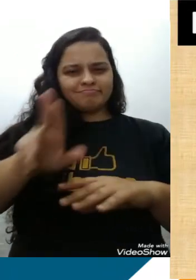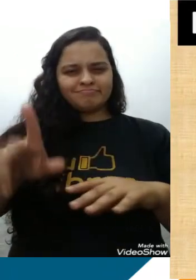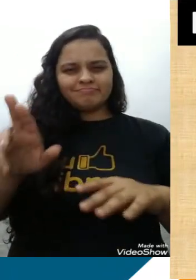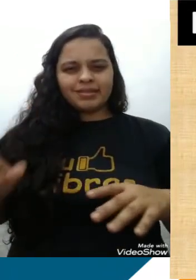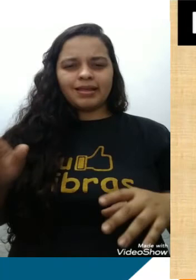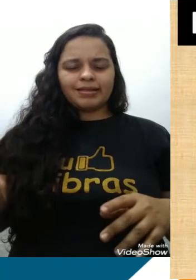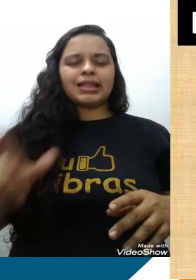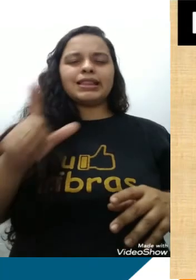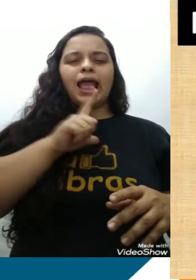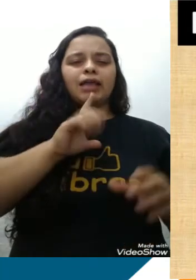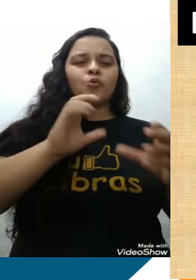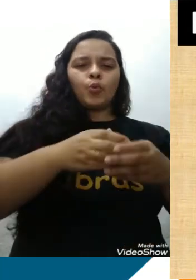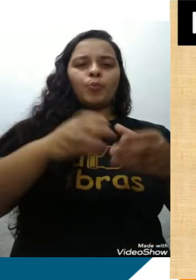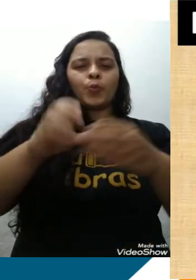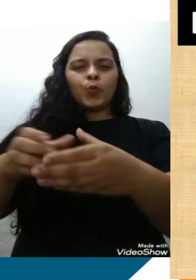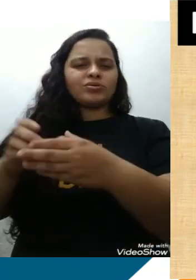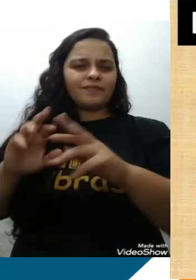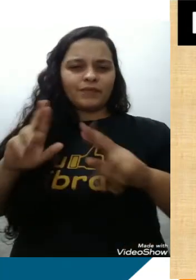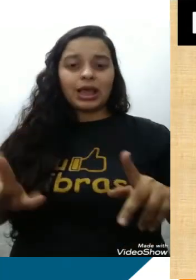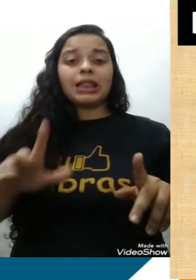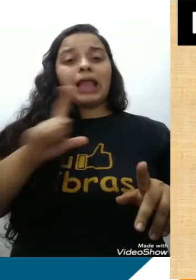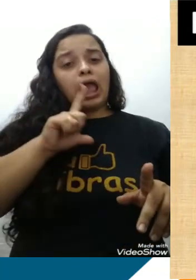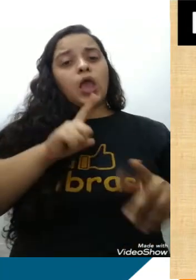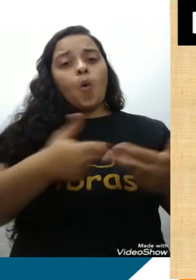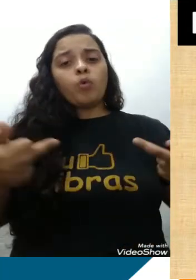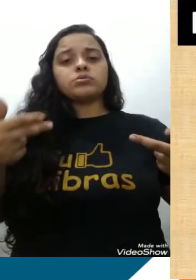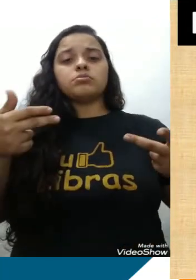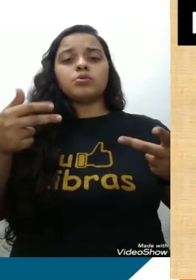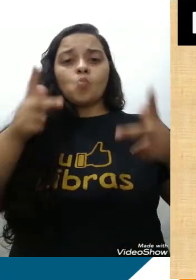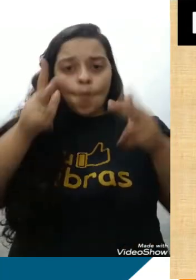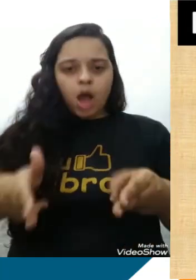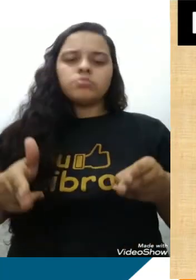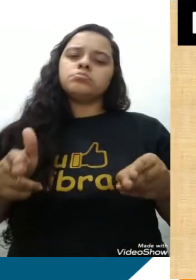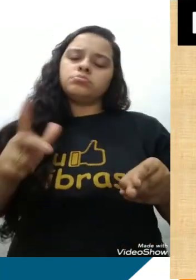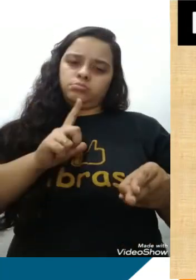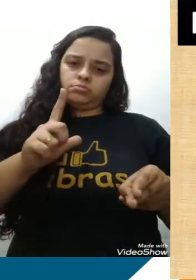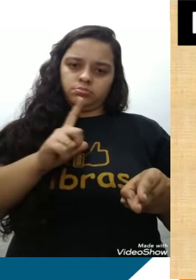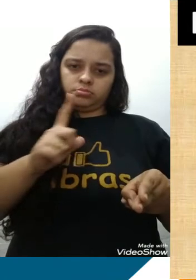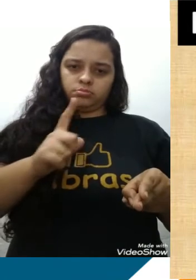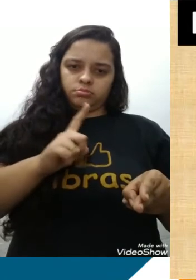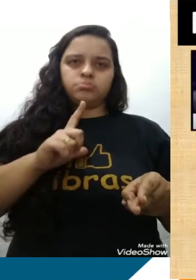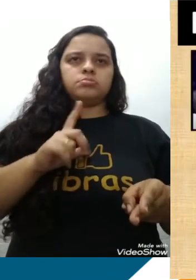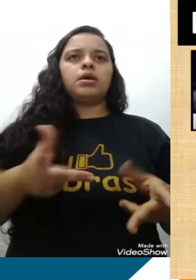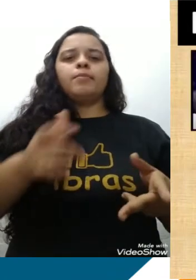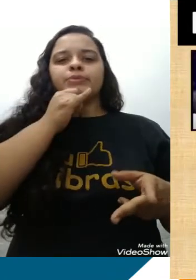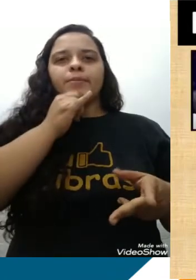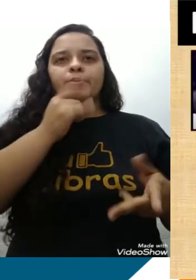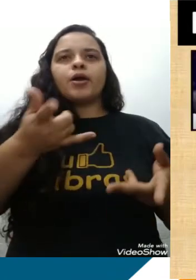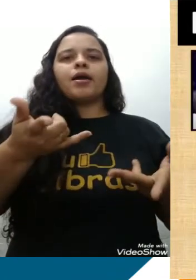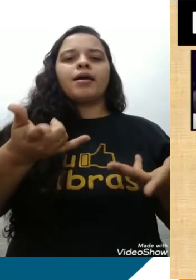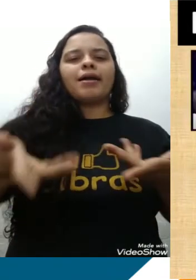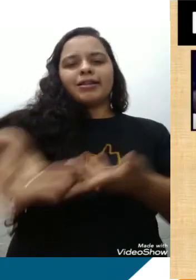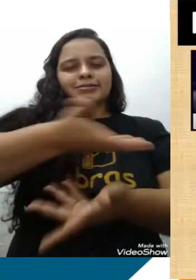entre si, entre diferentes etnias. Tem semelhanças, mas tem também muitas diferenças, né? Então, uma grande semelhança são as suas relações com